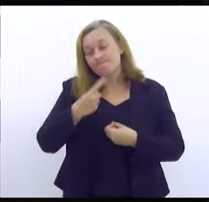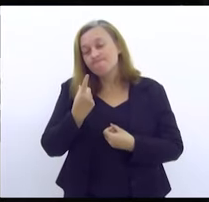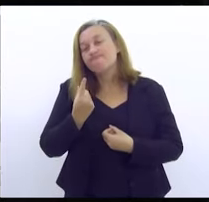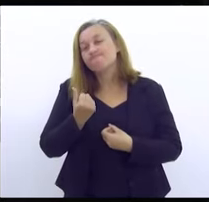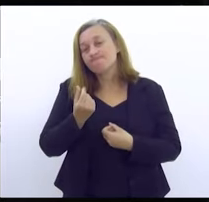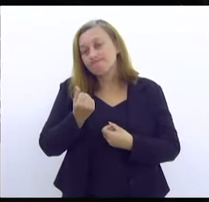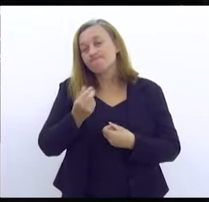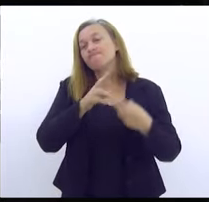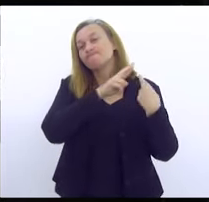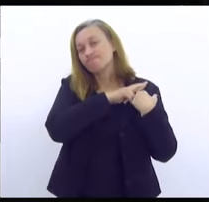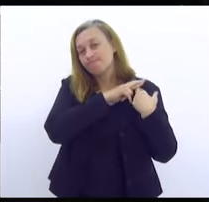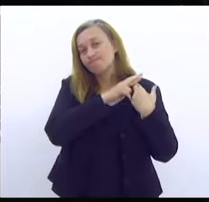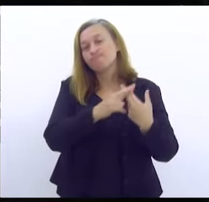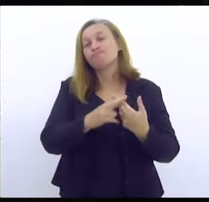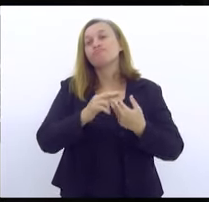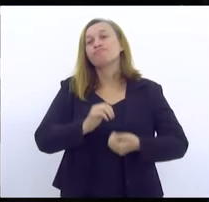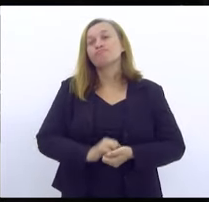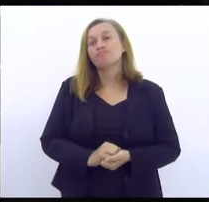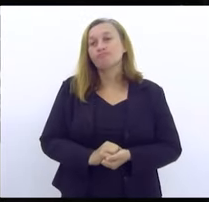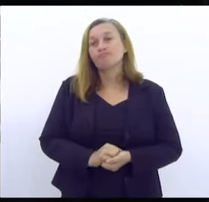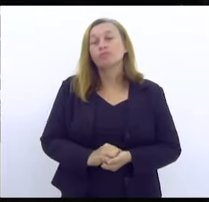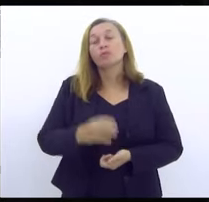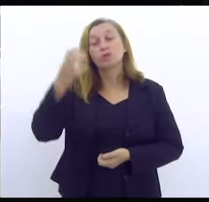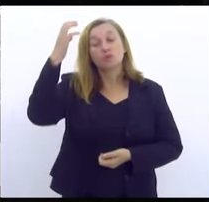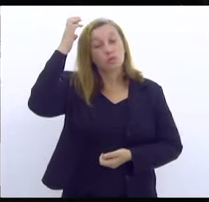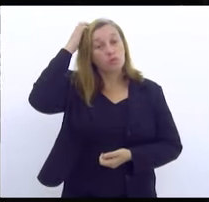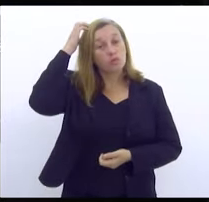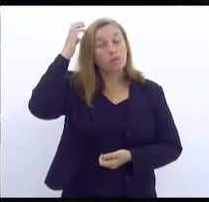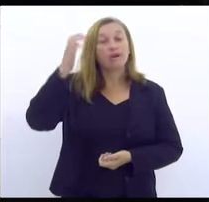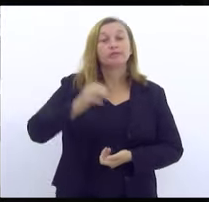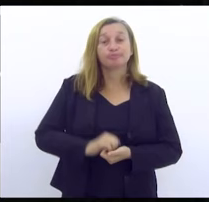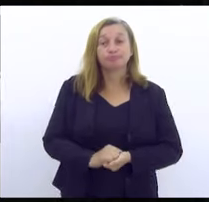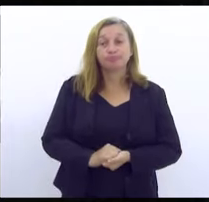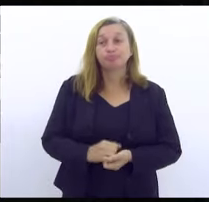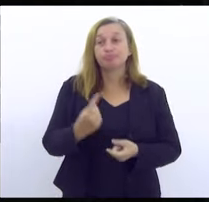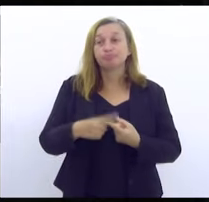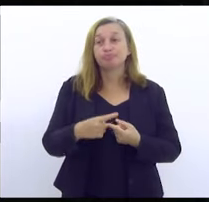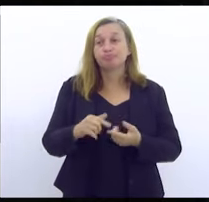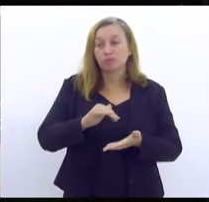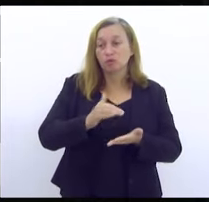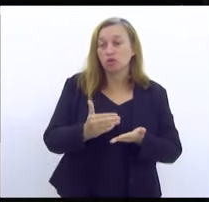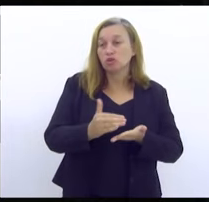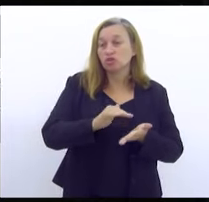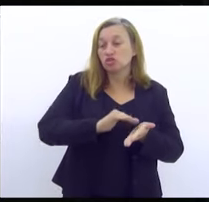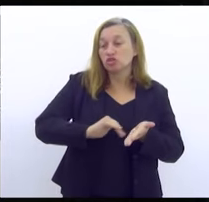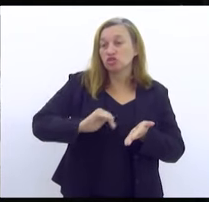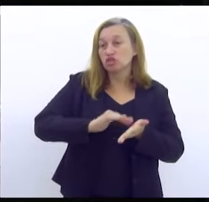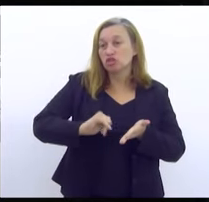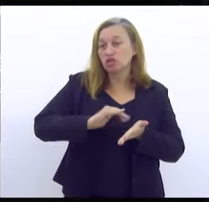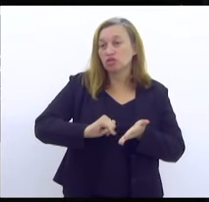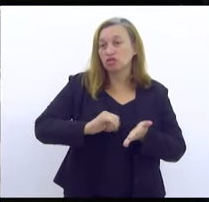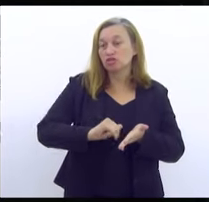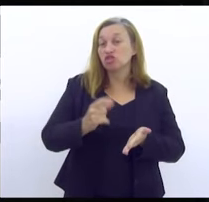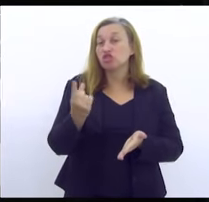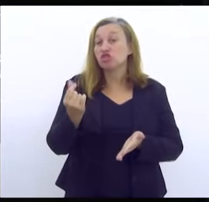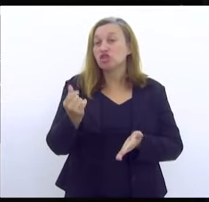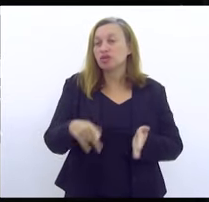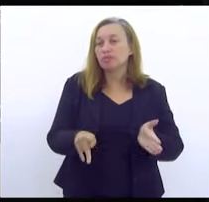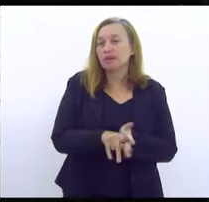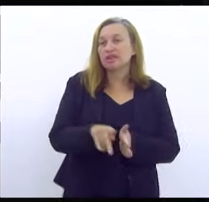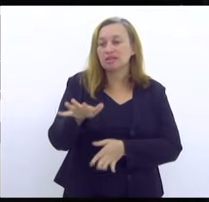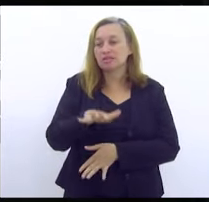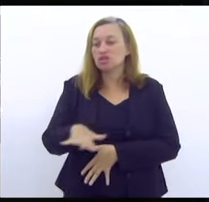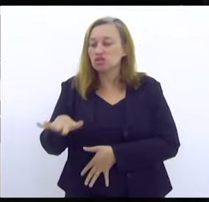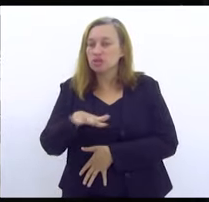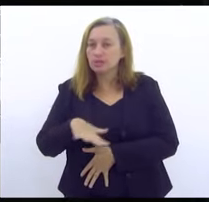e a responsabilização dos culpados, porque estão tirando dinheiro das crianças, tirando dinheiro